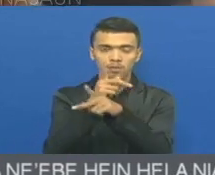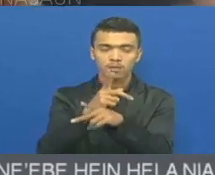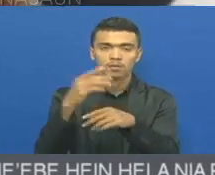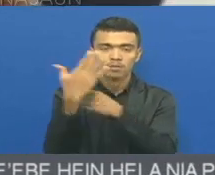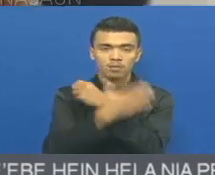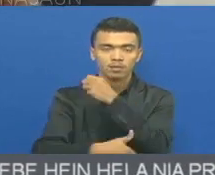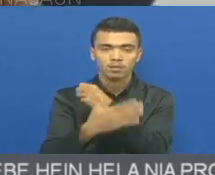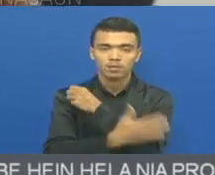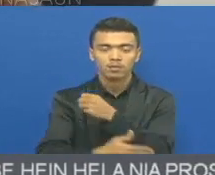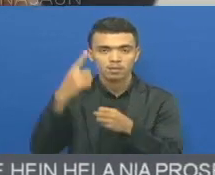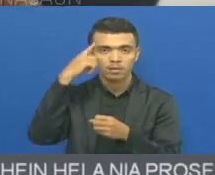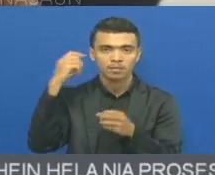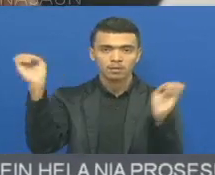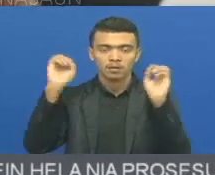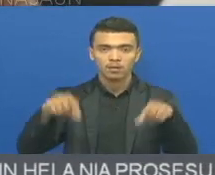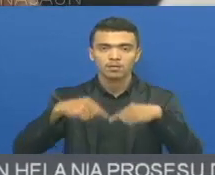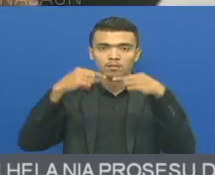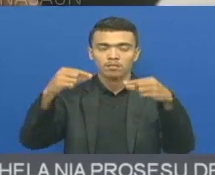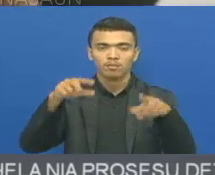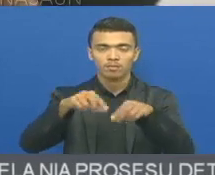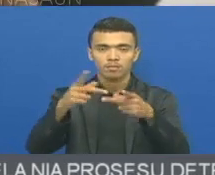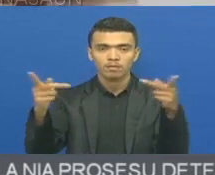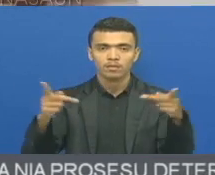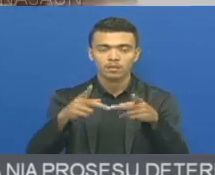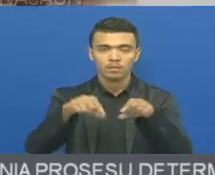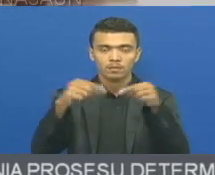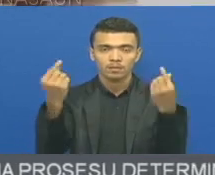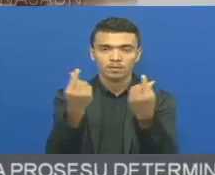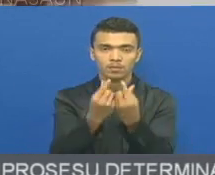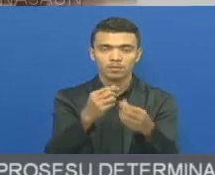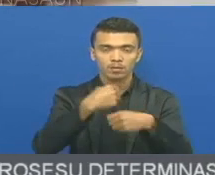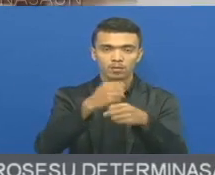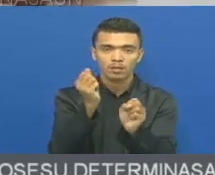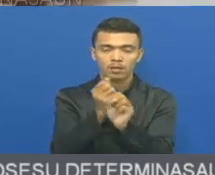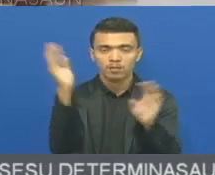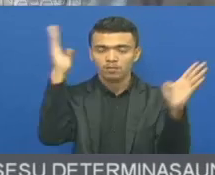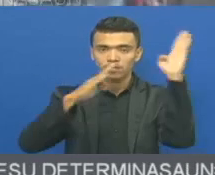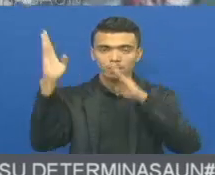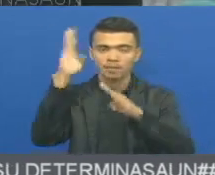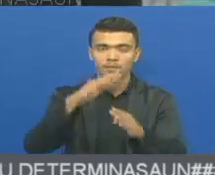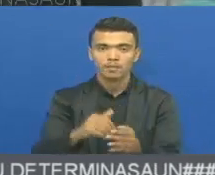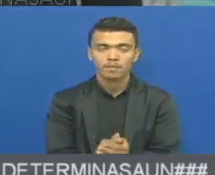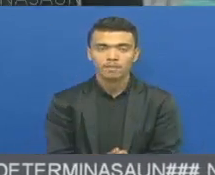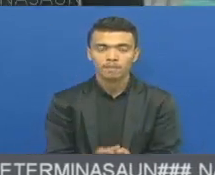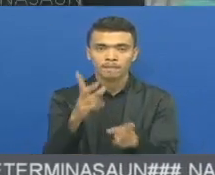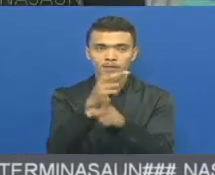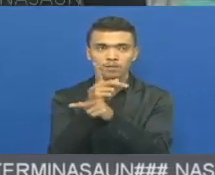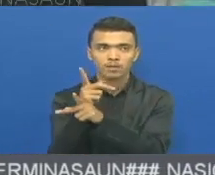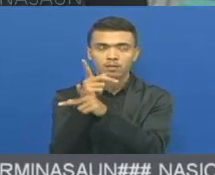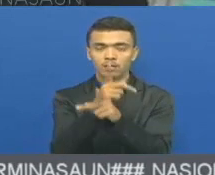nação. Também se lá for espaço para qualquer grupo ca indivíduo ato cria instabilidade. Assegura